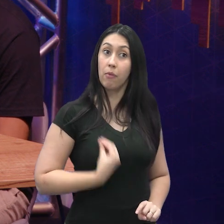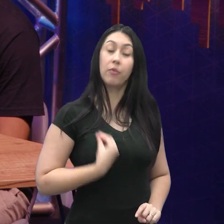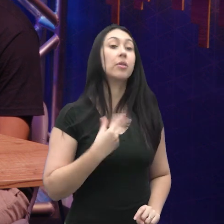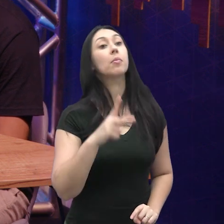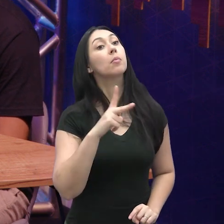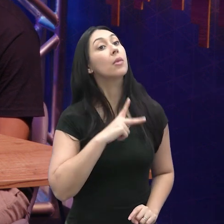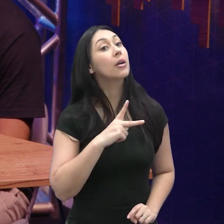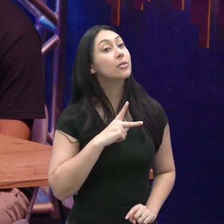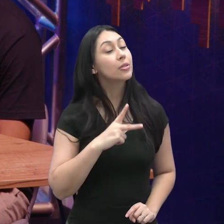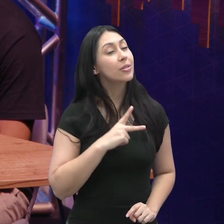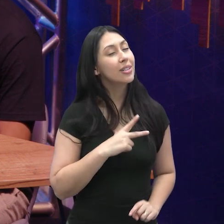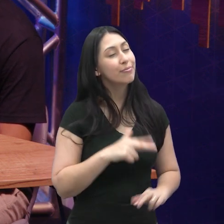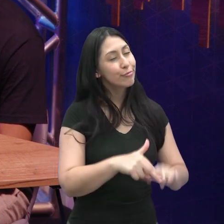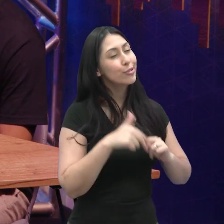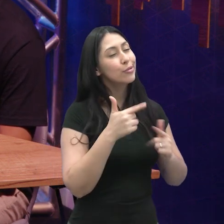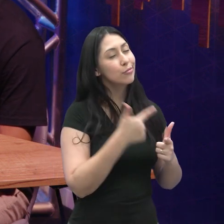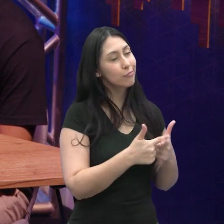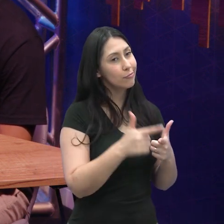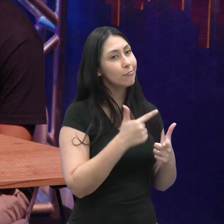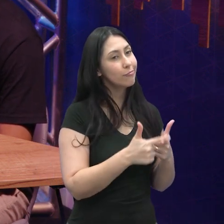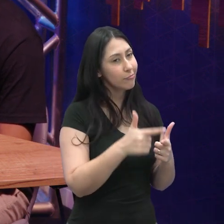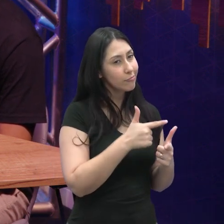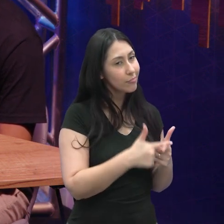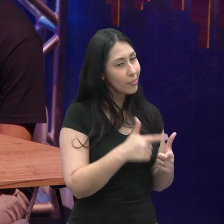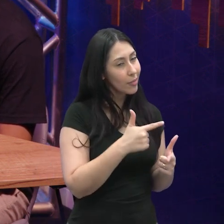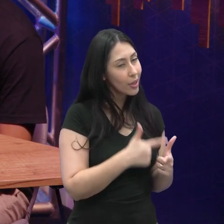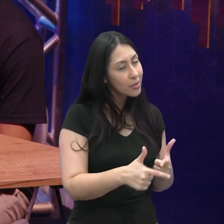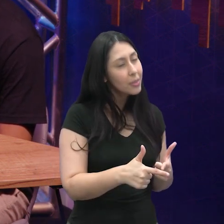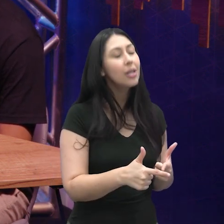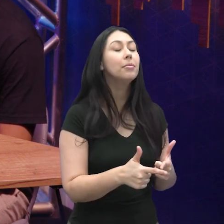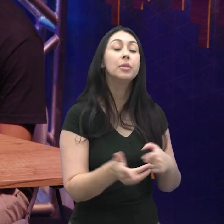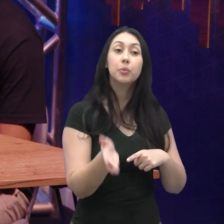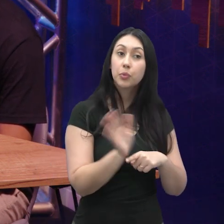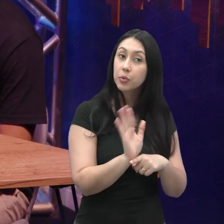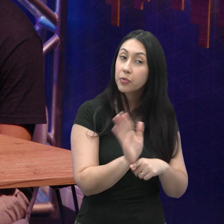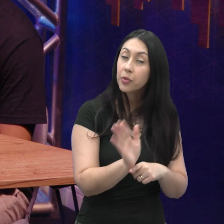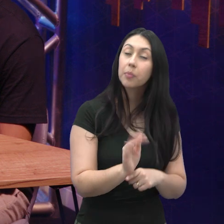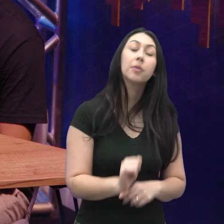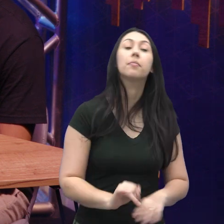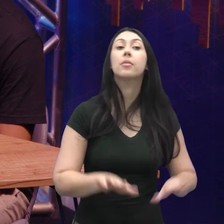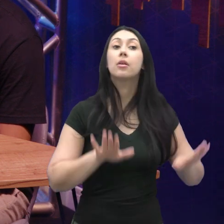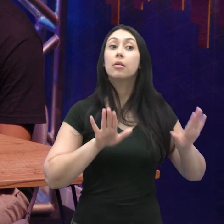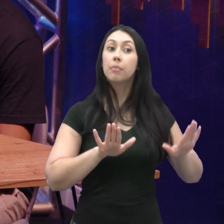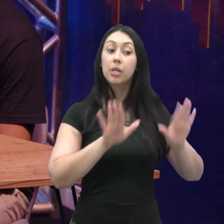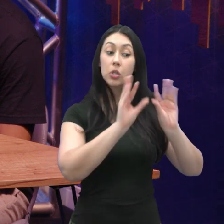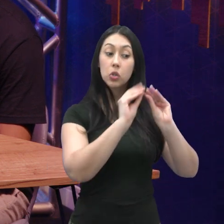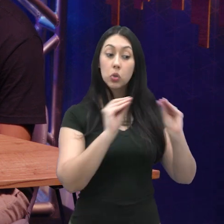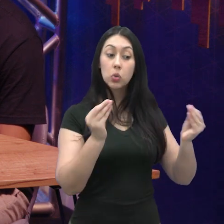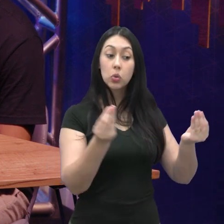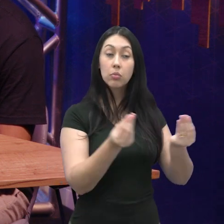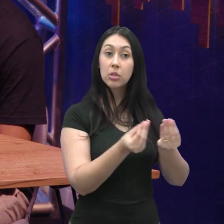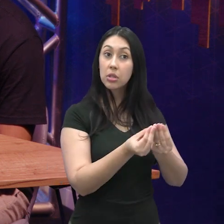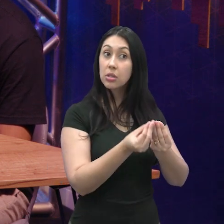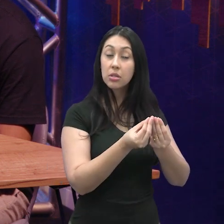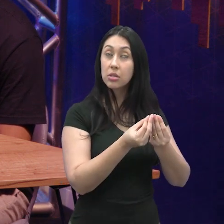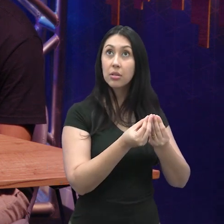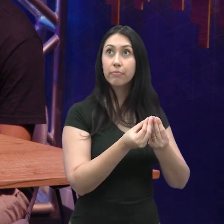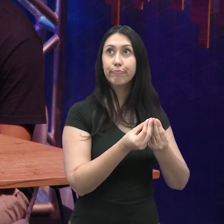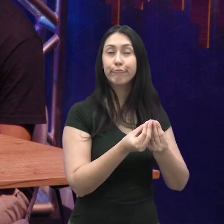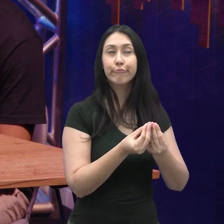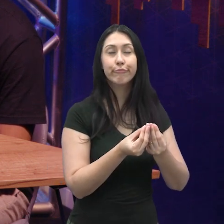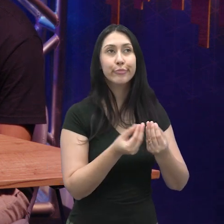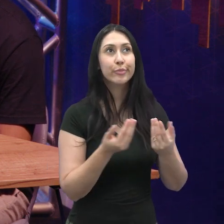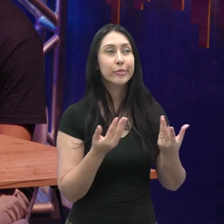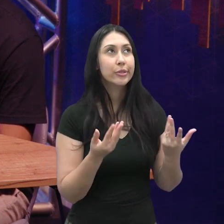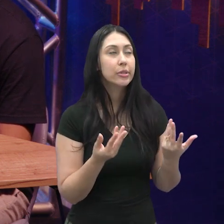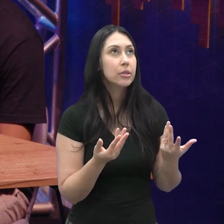Caraca, então, esse seria o problema dessa série. Desse filme. Só que a substância, ela traz muito essa questão, né?